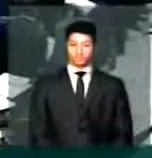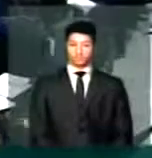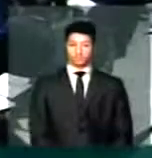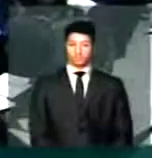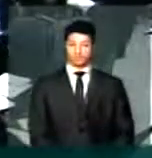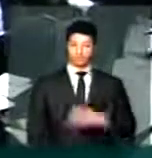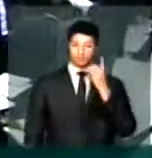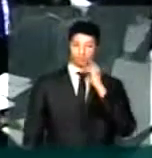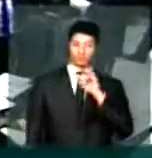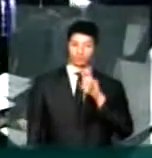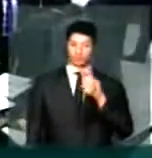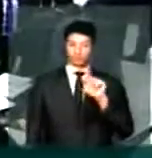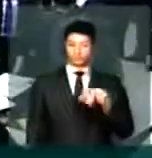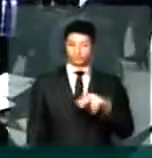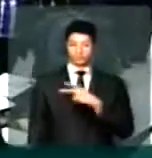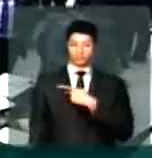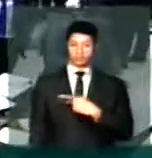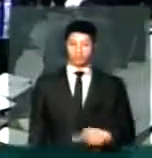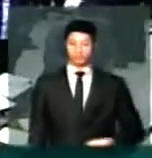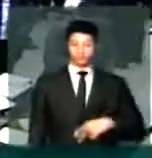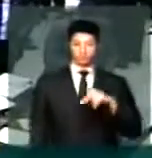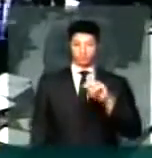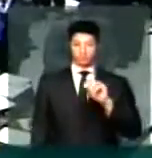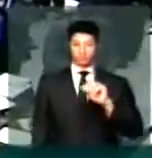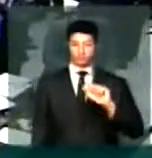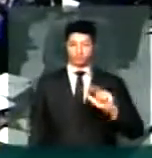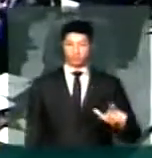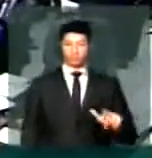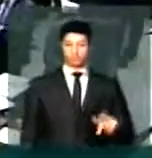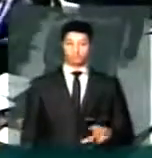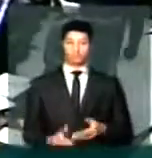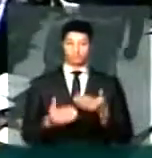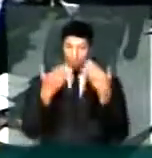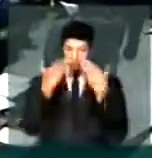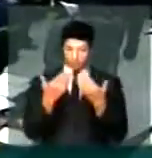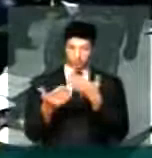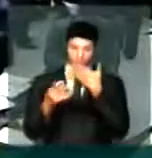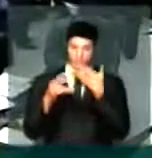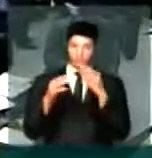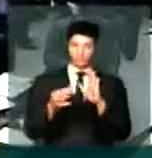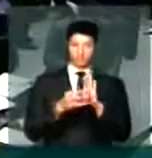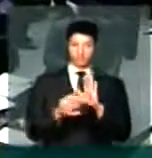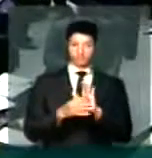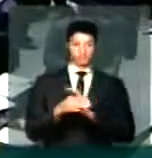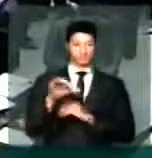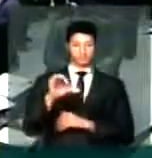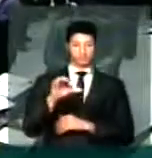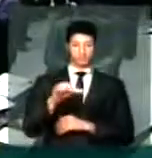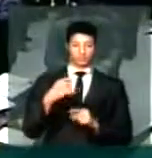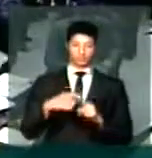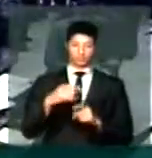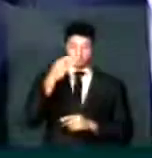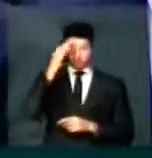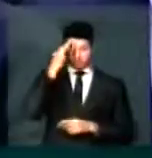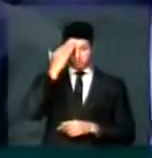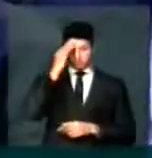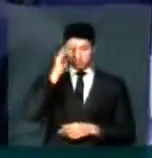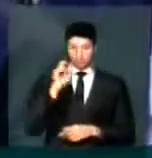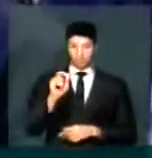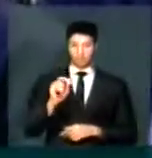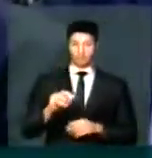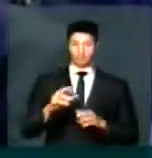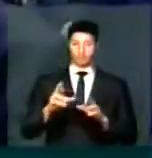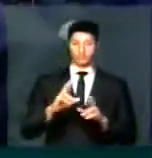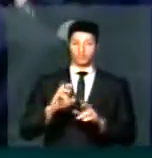Deputado Ivan Valente. Senhor presidente, o pessoal apresentou essa emenda, parágrafo 9, porque ele entende o